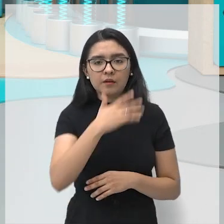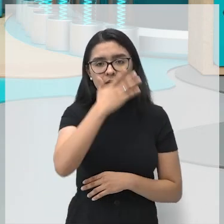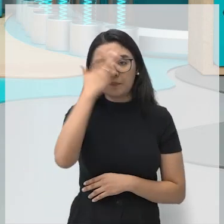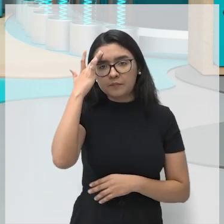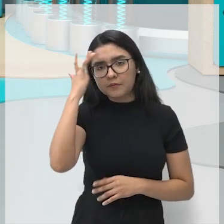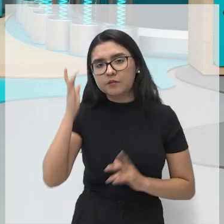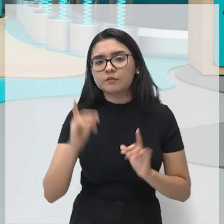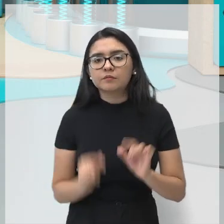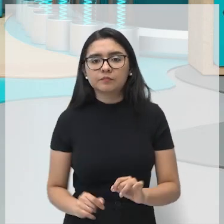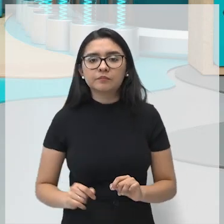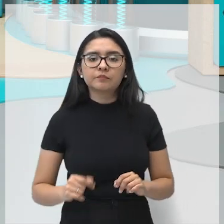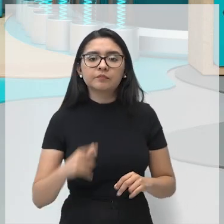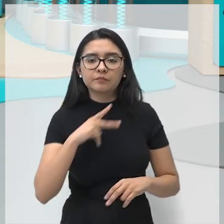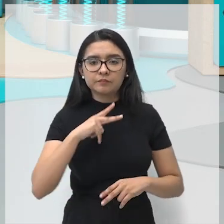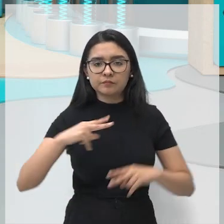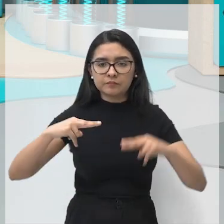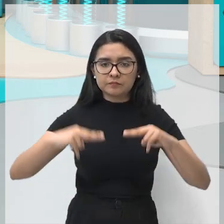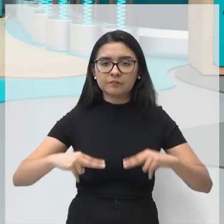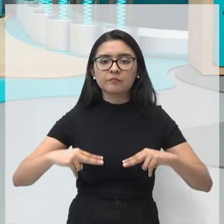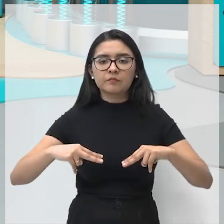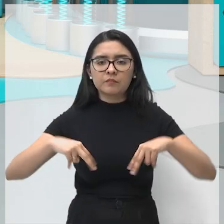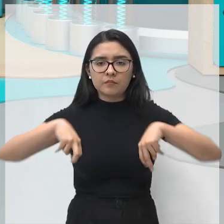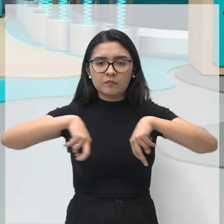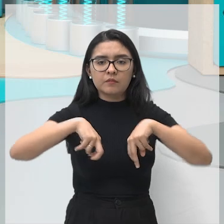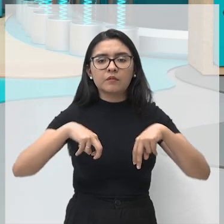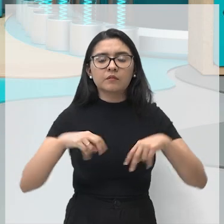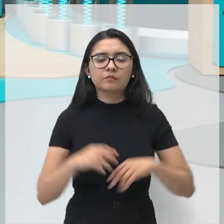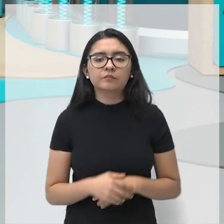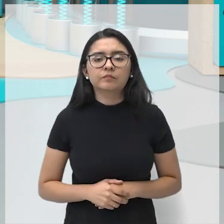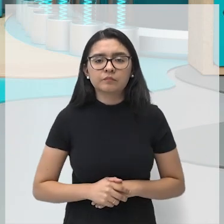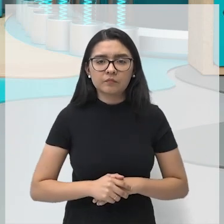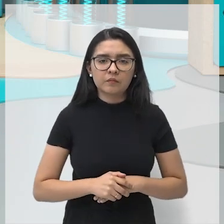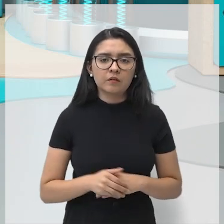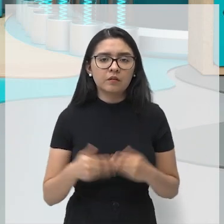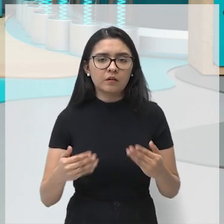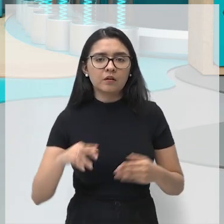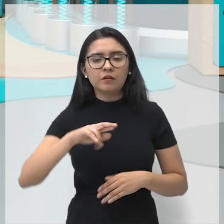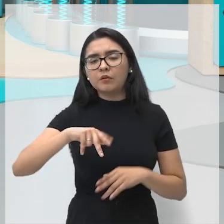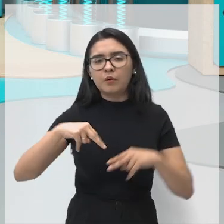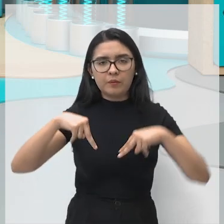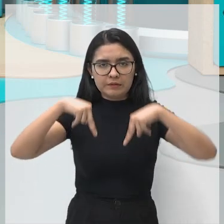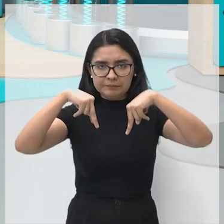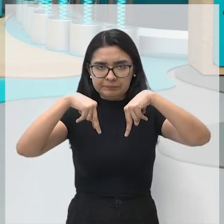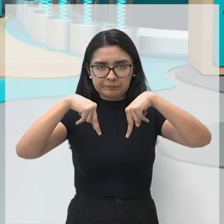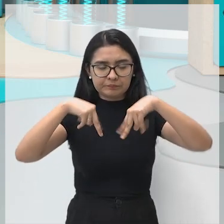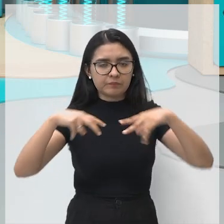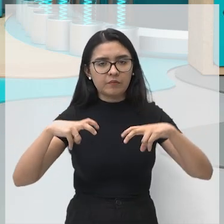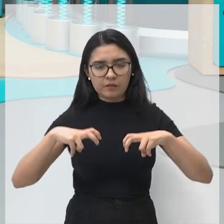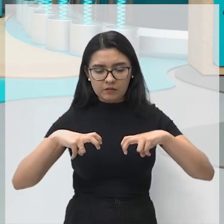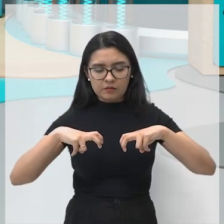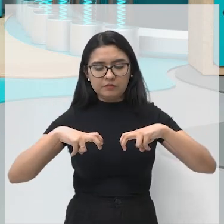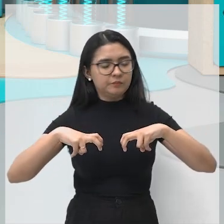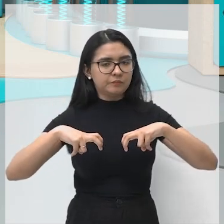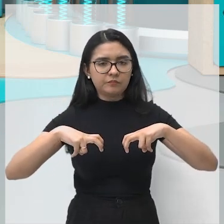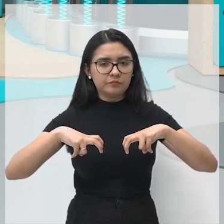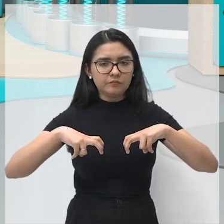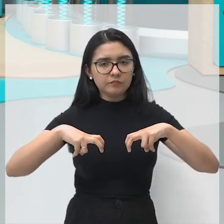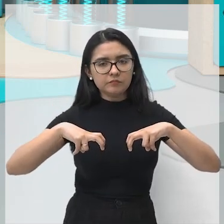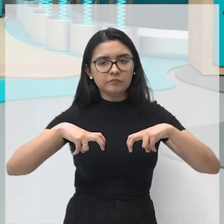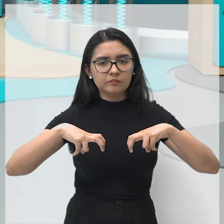lutador esteja rente ao solo, quase que em contato ali com o chão. Não é nem em pé e nem na posição genuflexa, com o